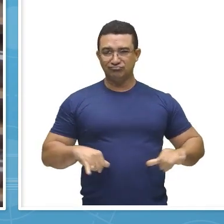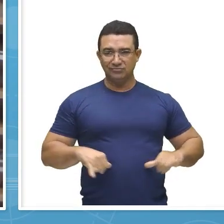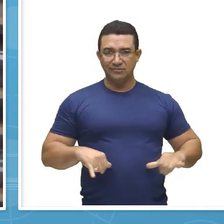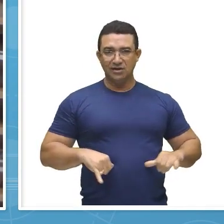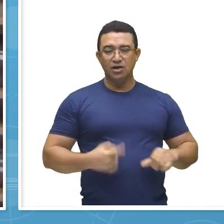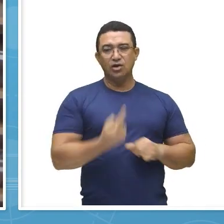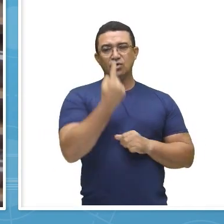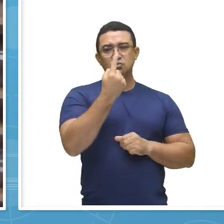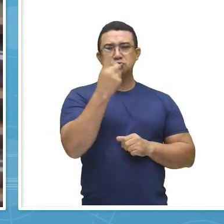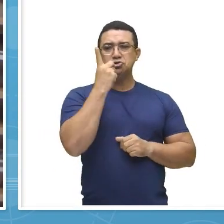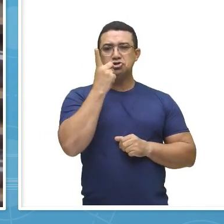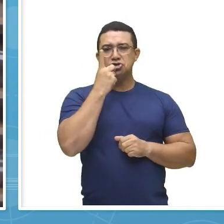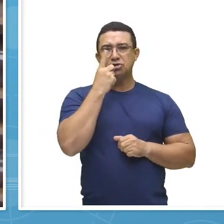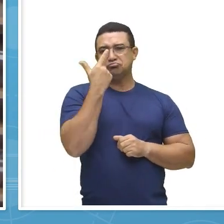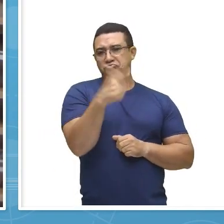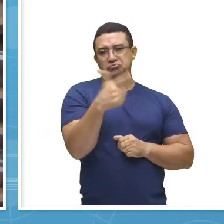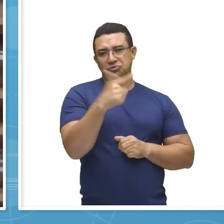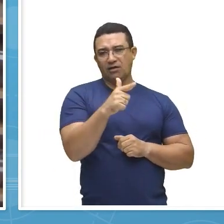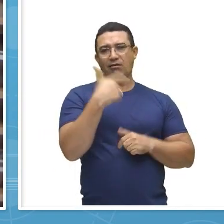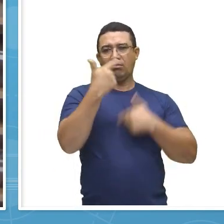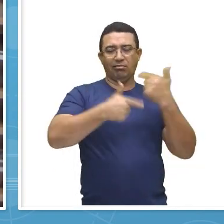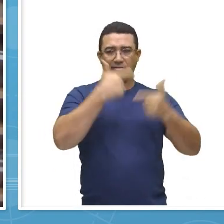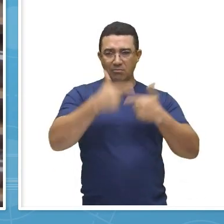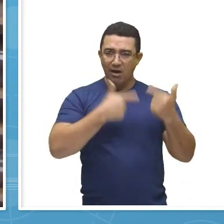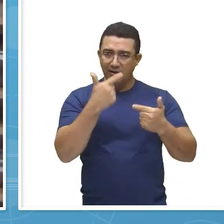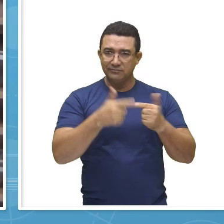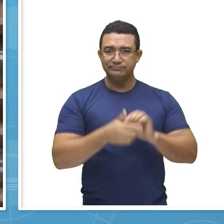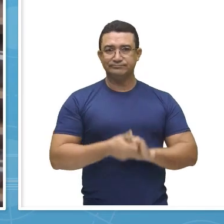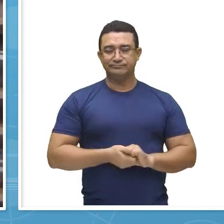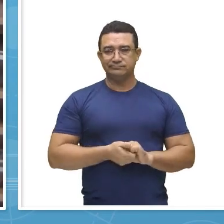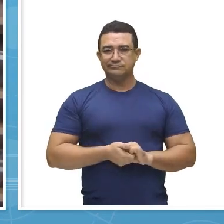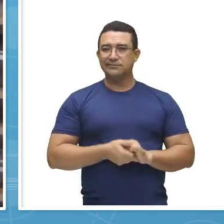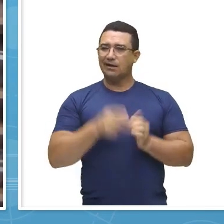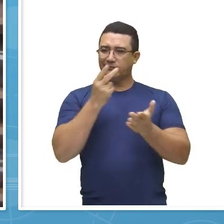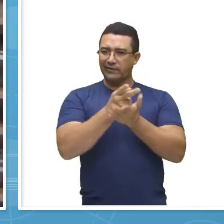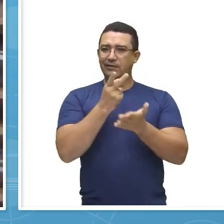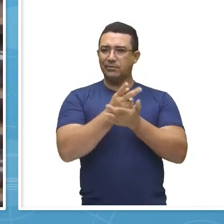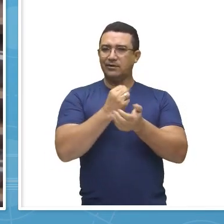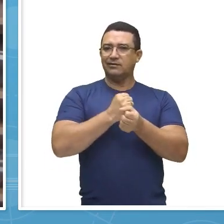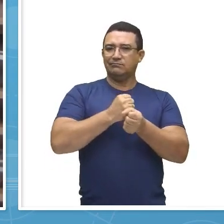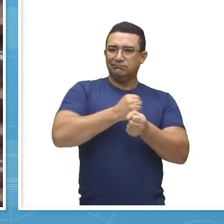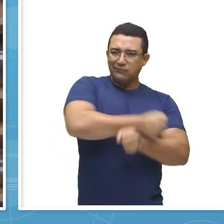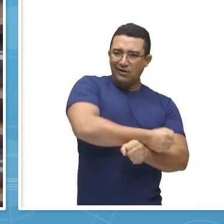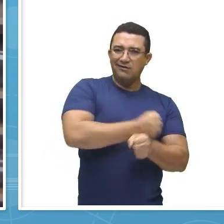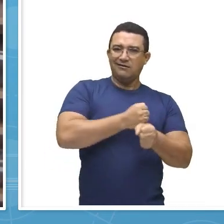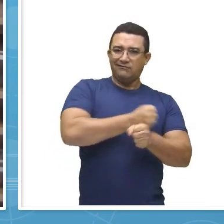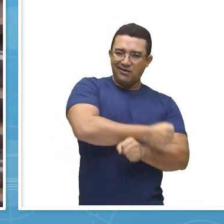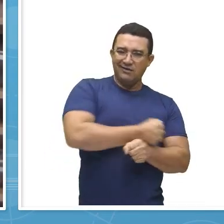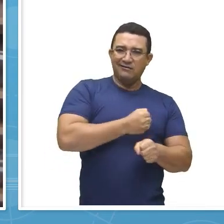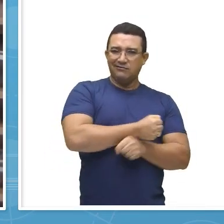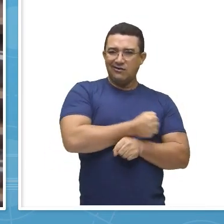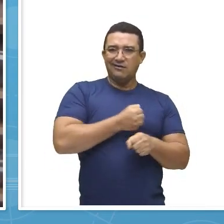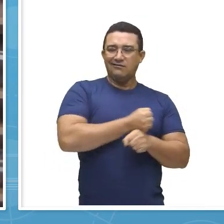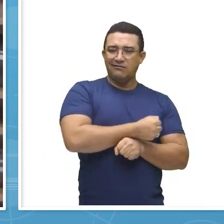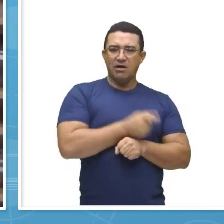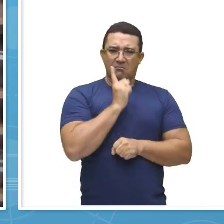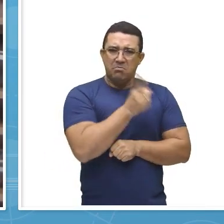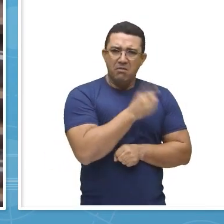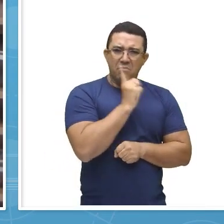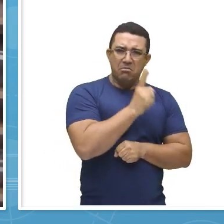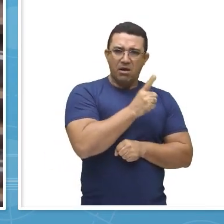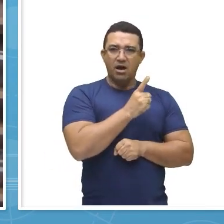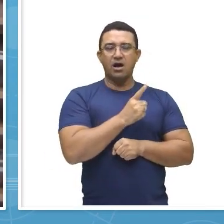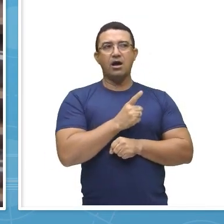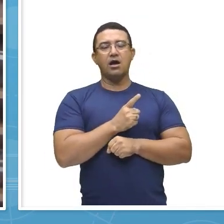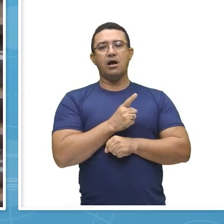dia sem trabalhar. Então, aquela situação de opressão, de constrangimento, de humilhação chegou num grau